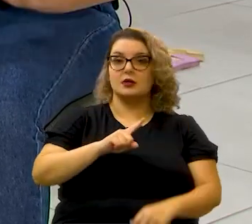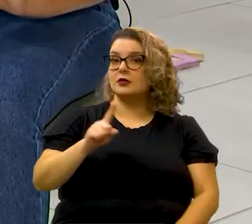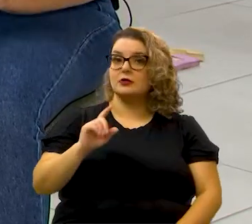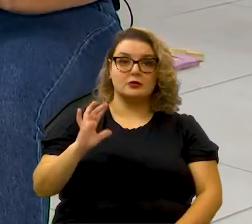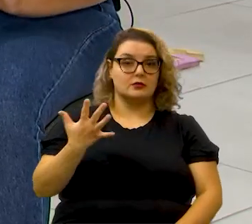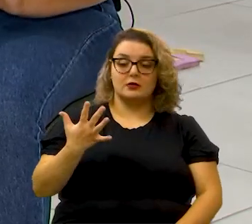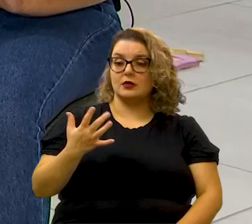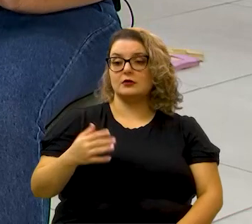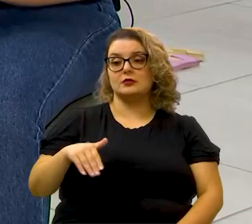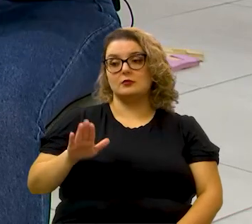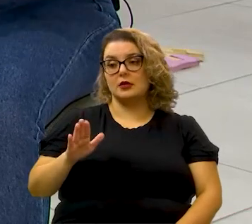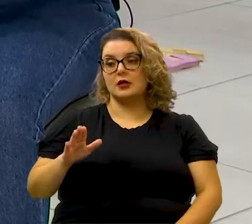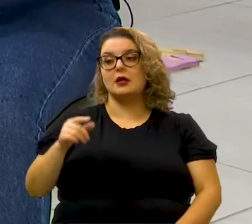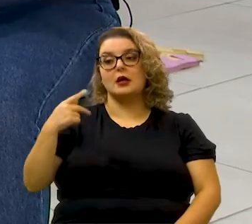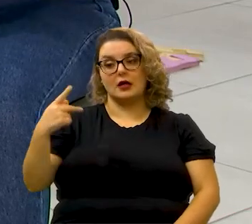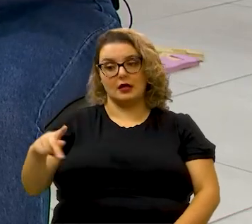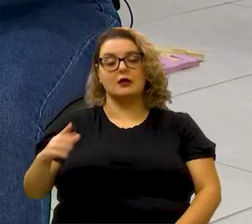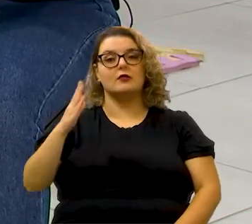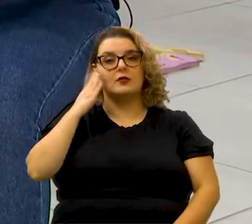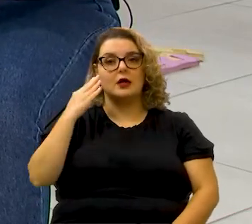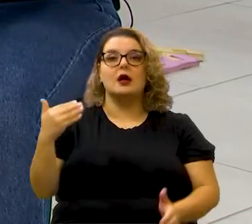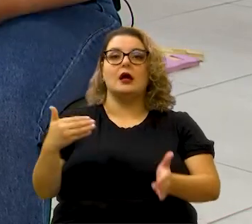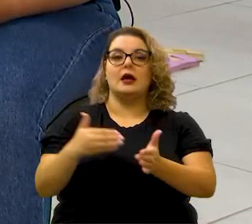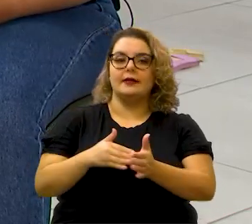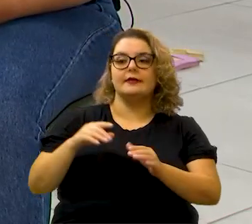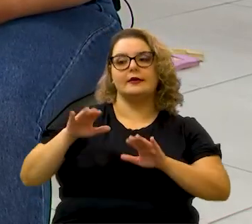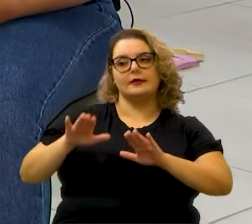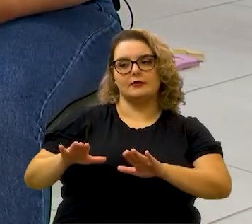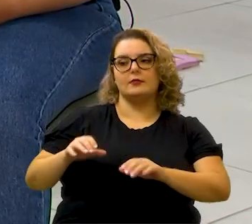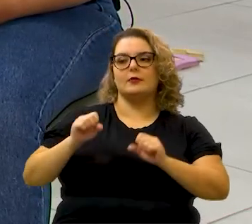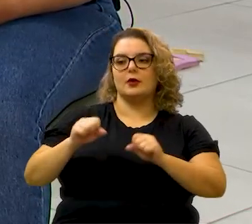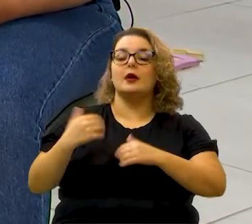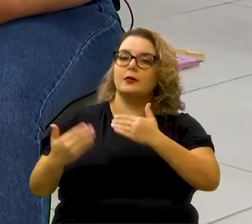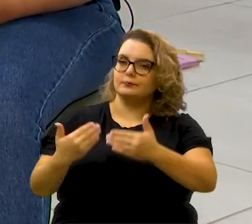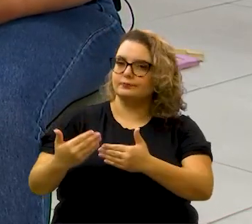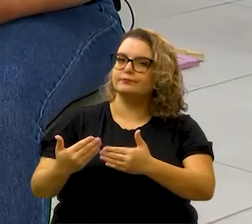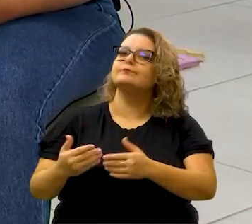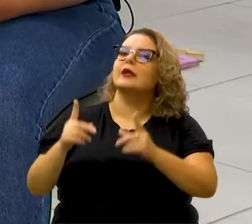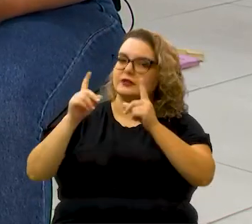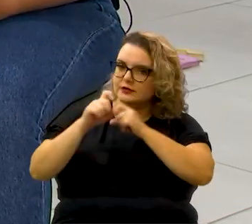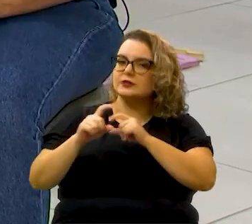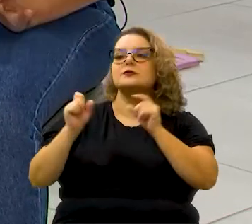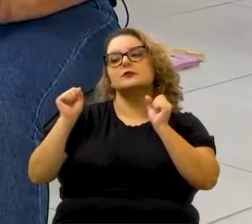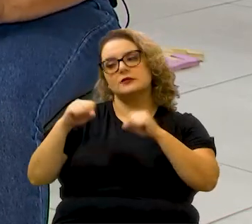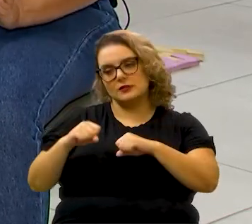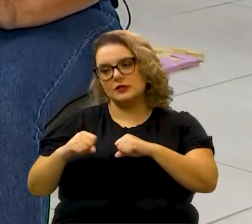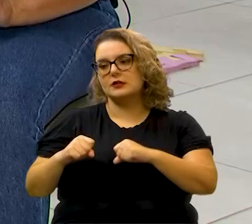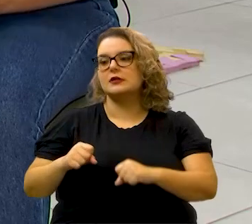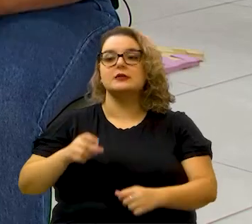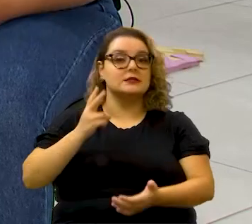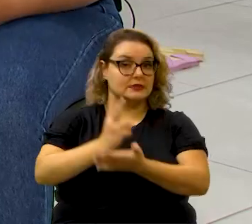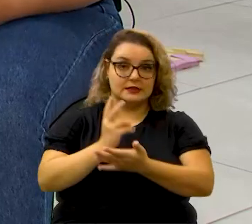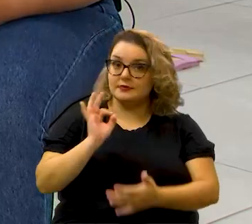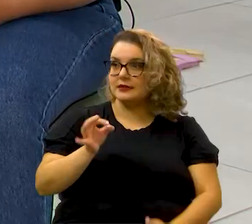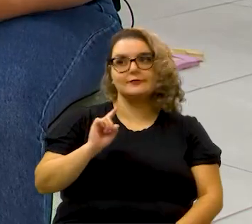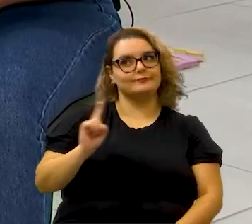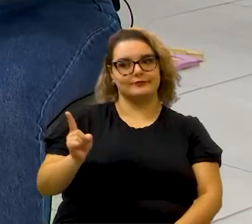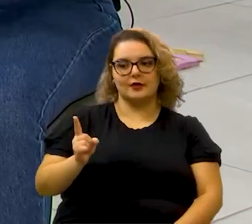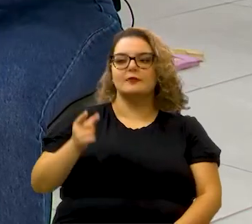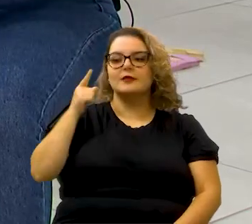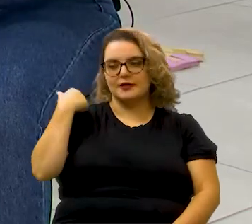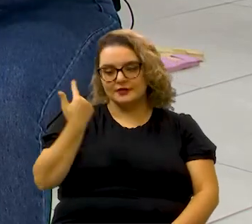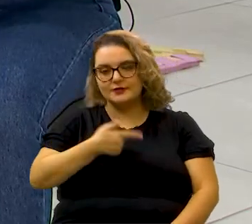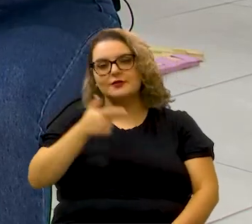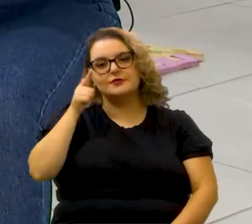possibilidade não vai existir mais. Porque ela vai entender que até ali ela pode. É um processo? É. Sempre vai dar certo? Não. Mas a